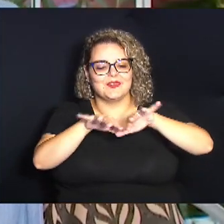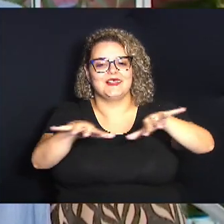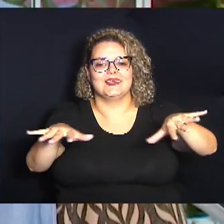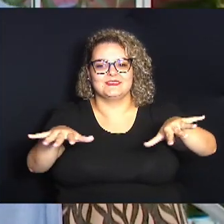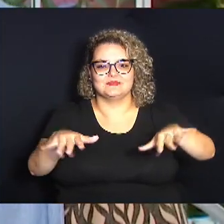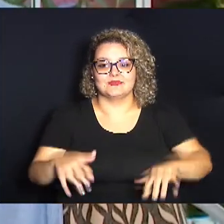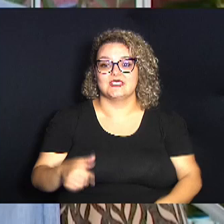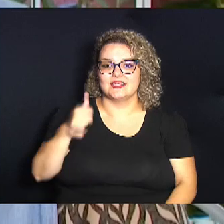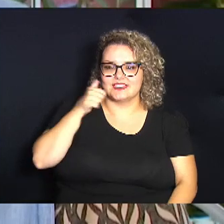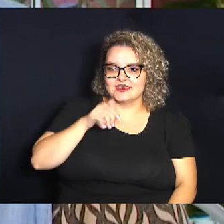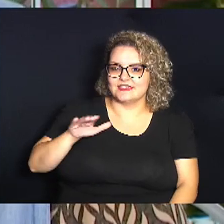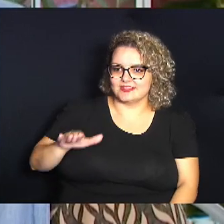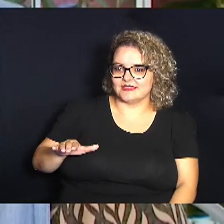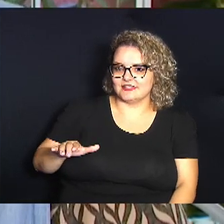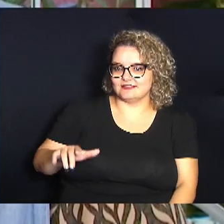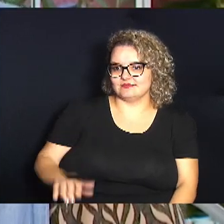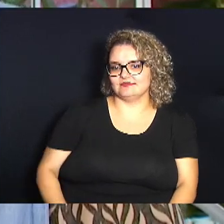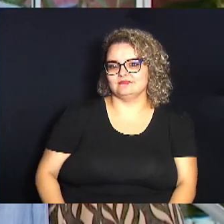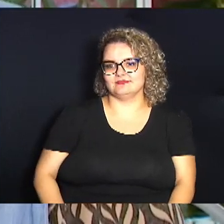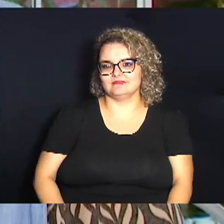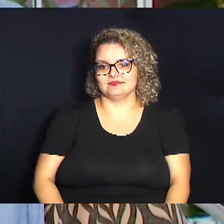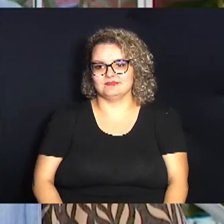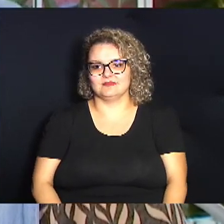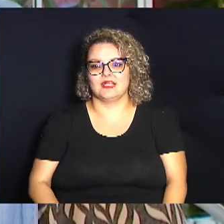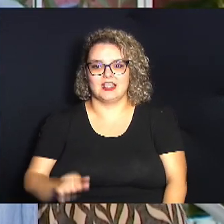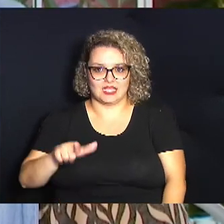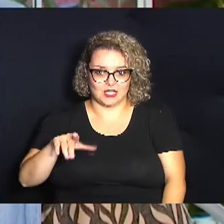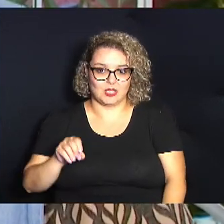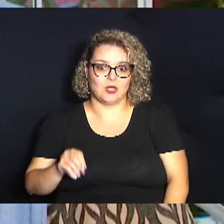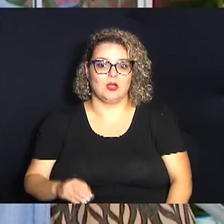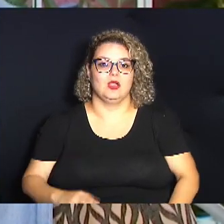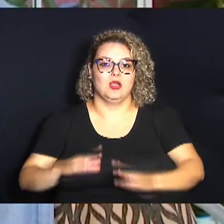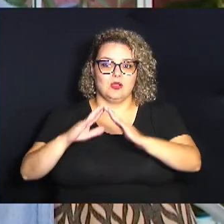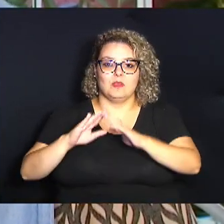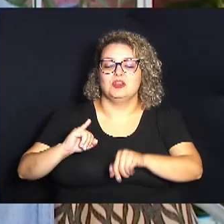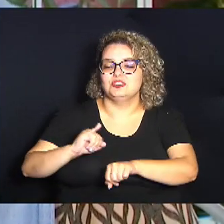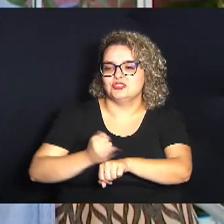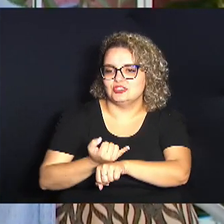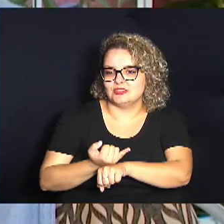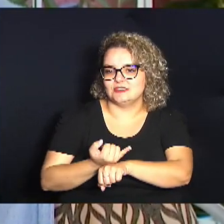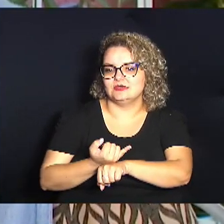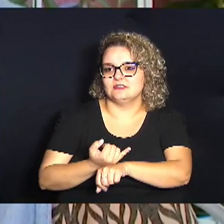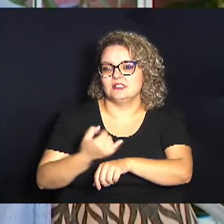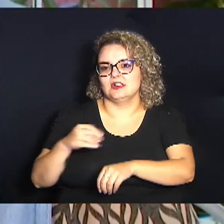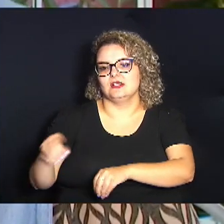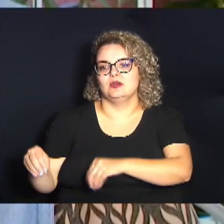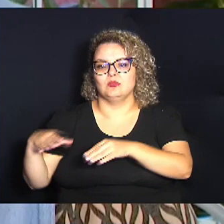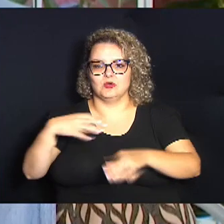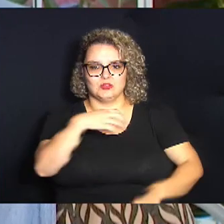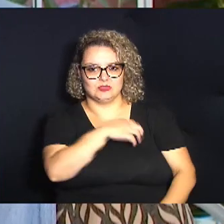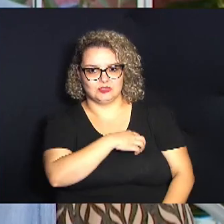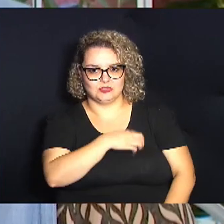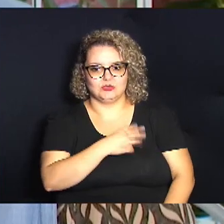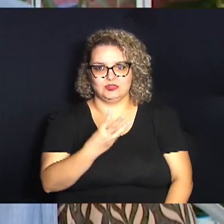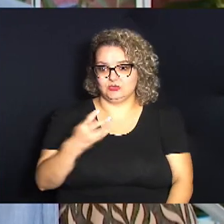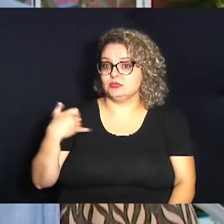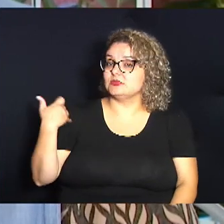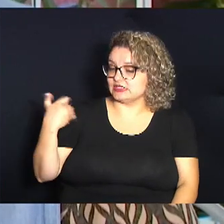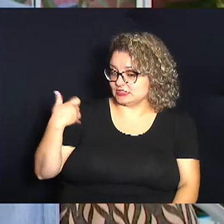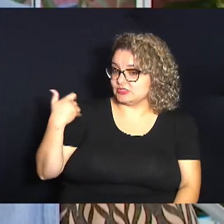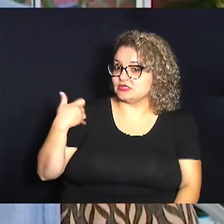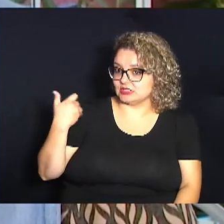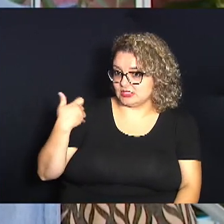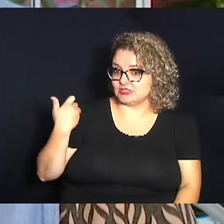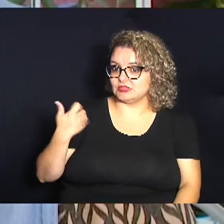menina, a Ló. Ela mora em Jaguariúna. Ela veio da Bahia com 3 aninhos.